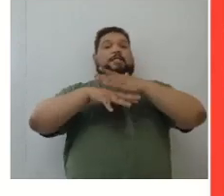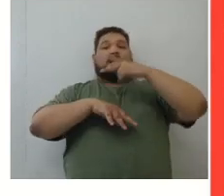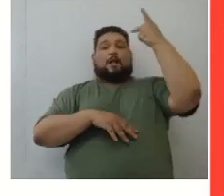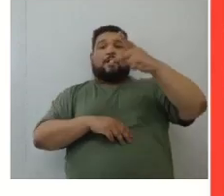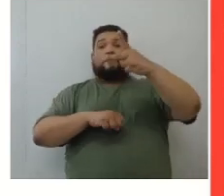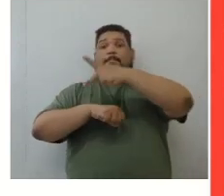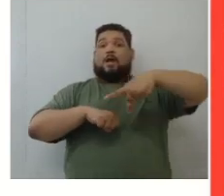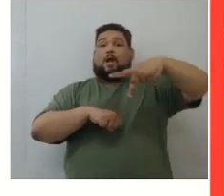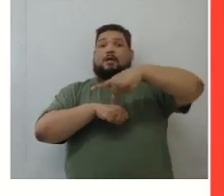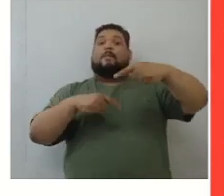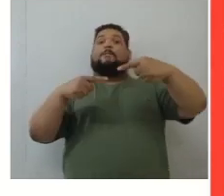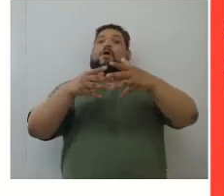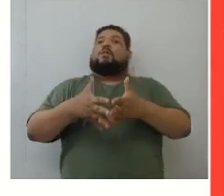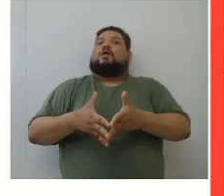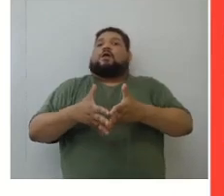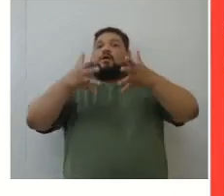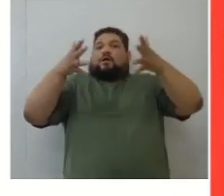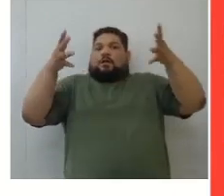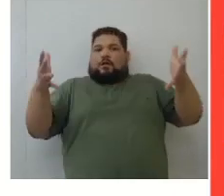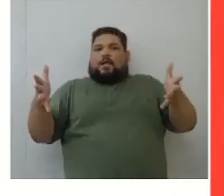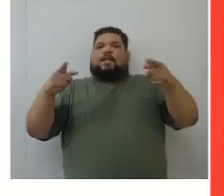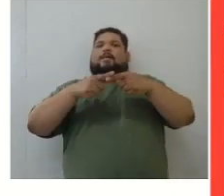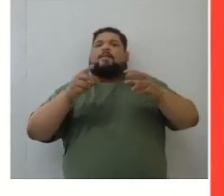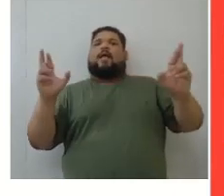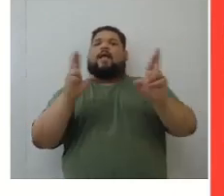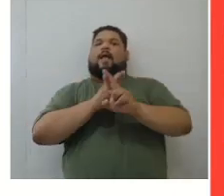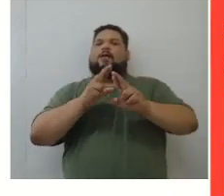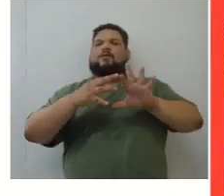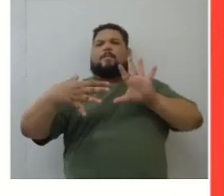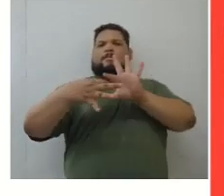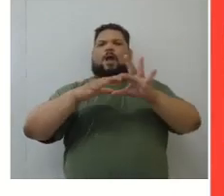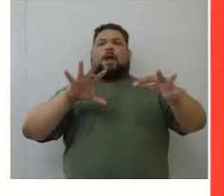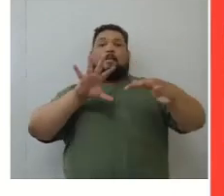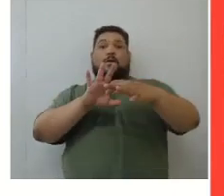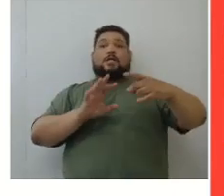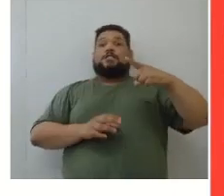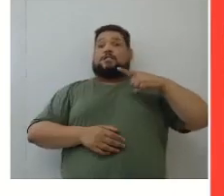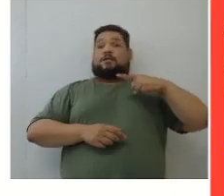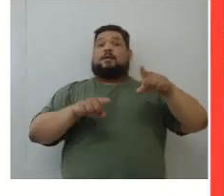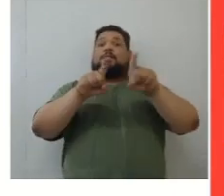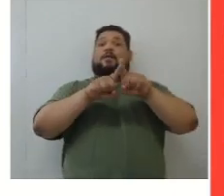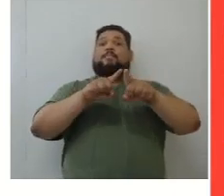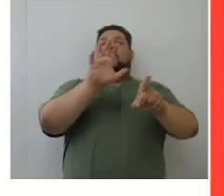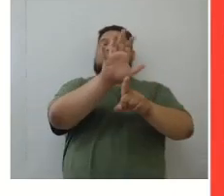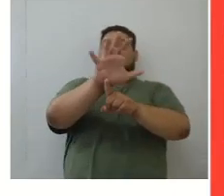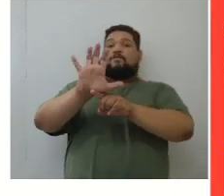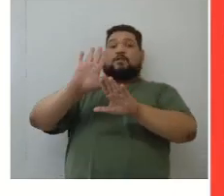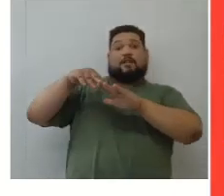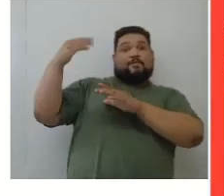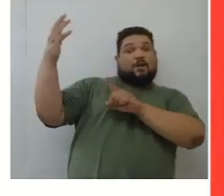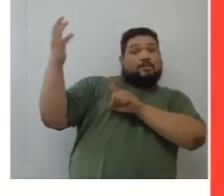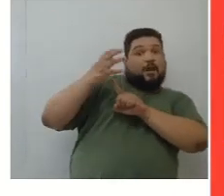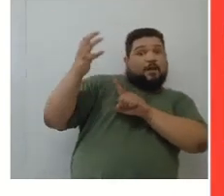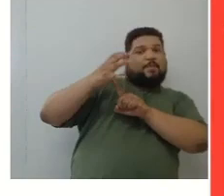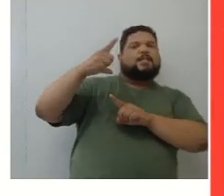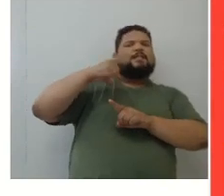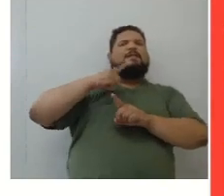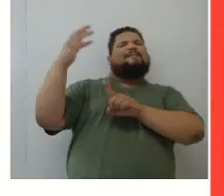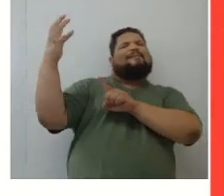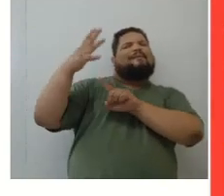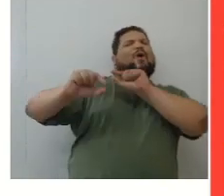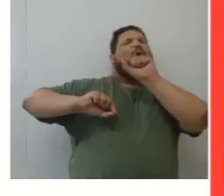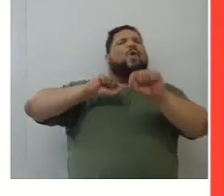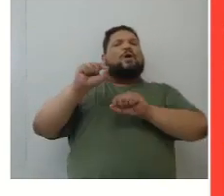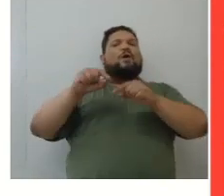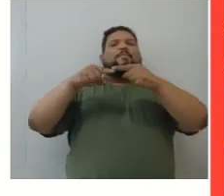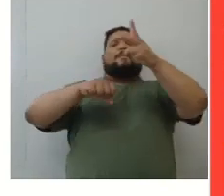grande porte e por fortes relacionamentos entre si, além de apresentar uma influência externa. O que é essa influência externa? Uma